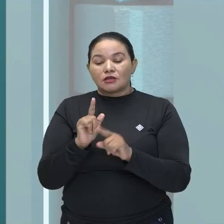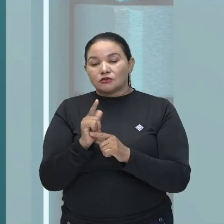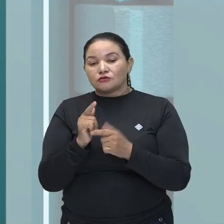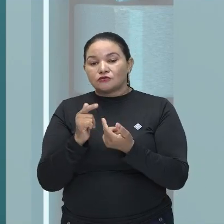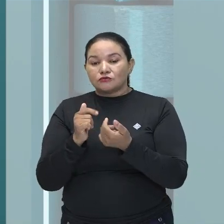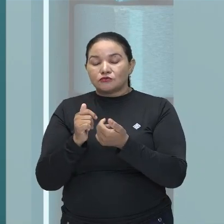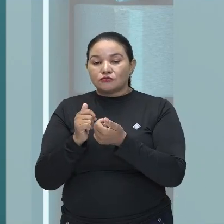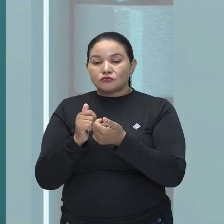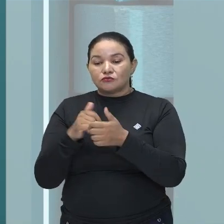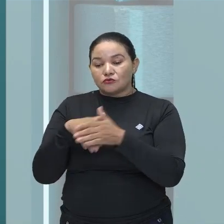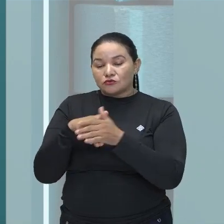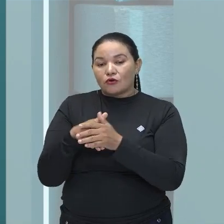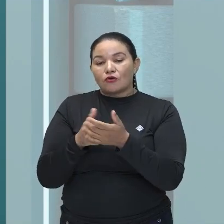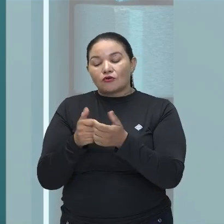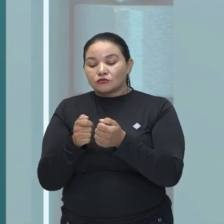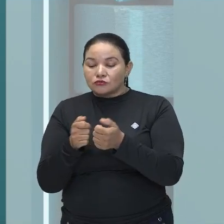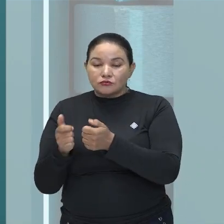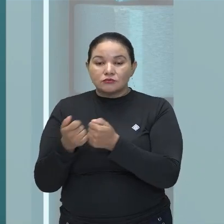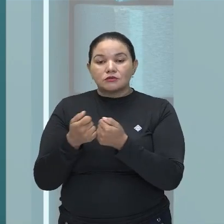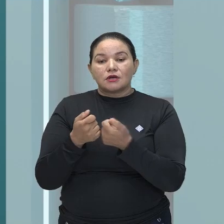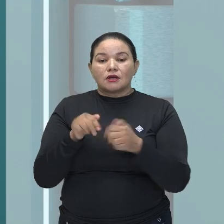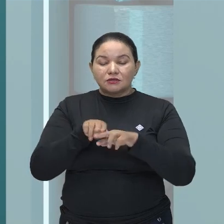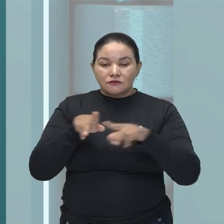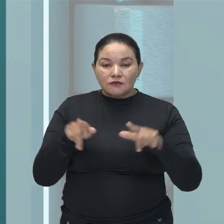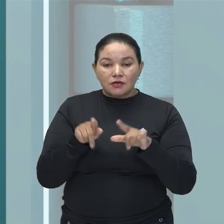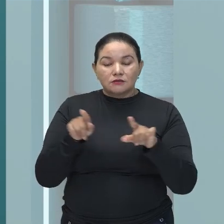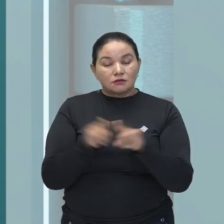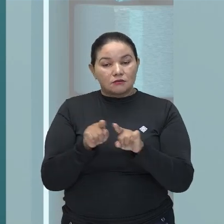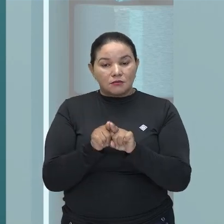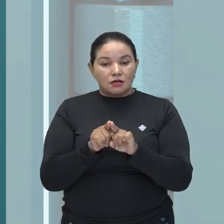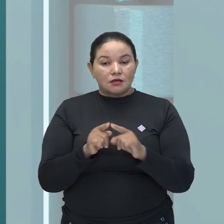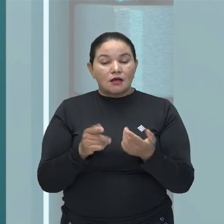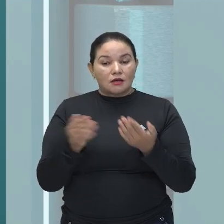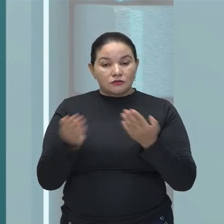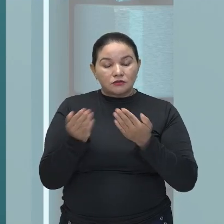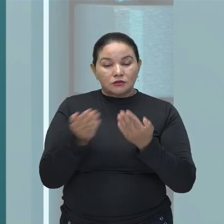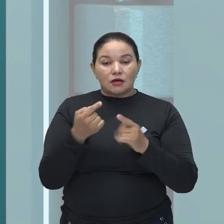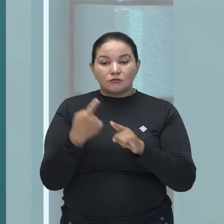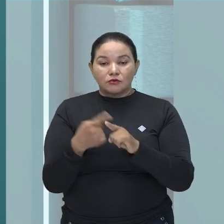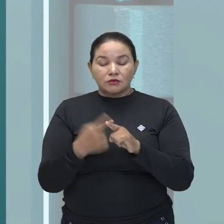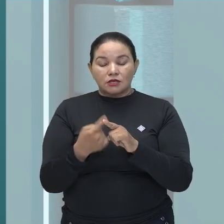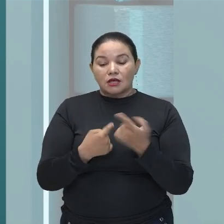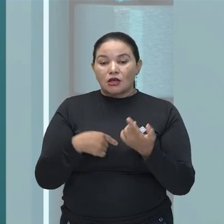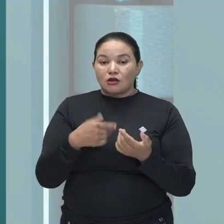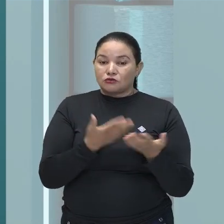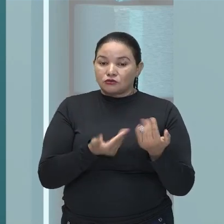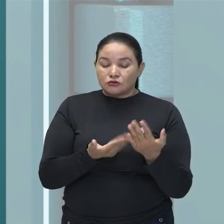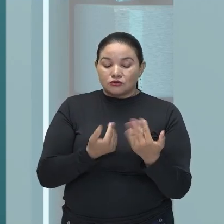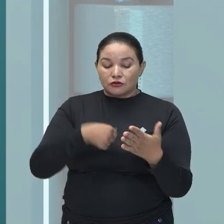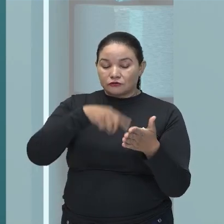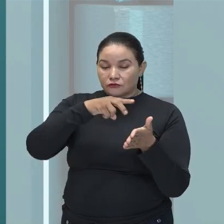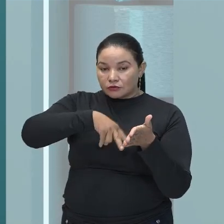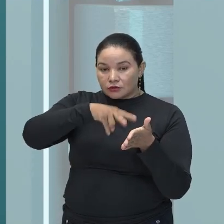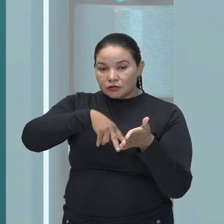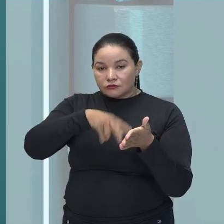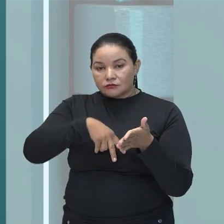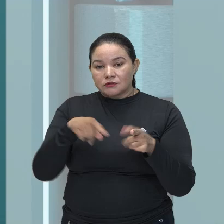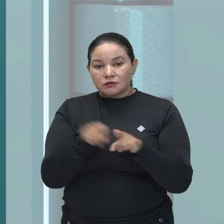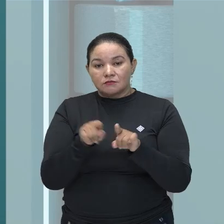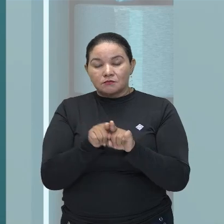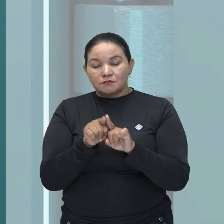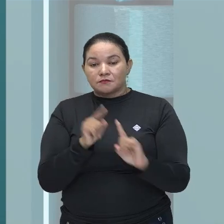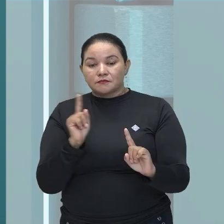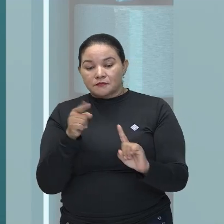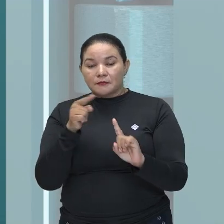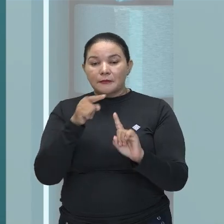ele vai aproximar ali quem? O jovem, para ler essa reportagem. Podemos dizer que o público-alvo dessa reportagem é o jovem,